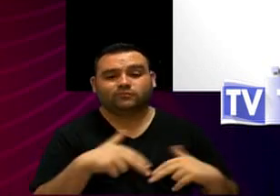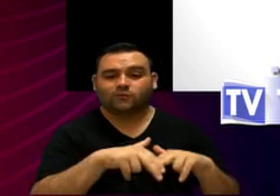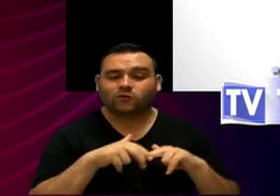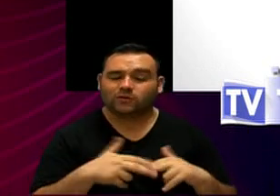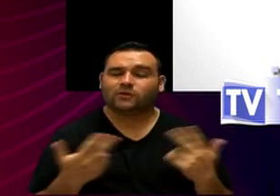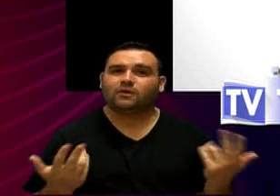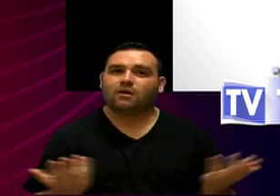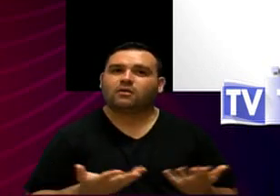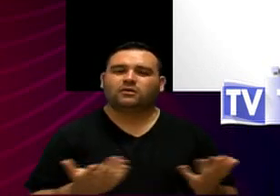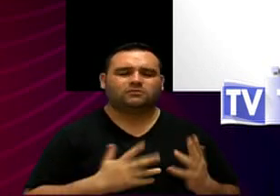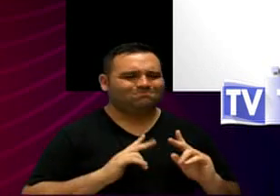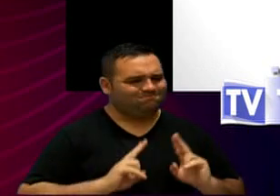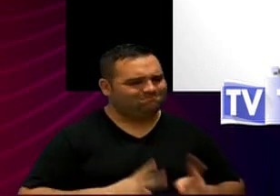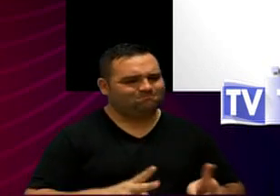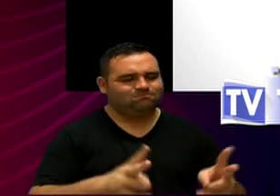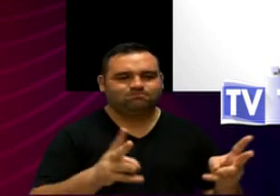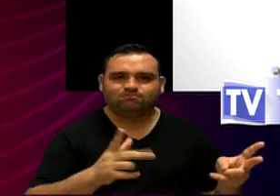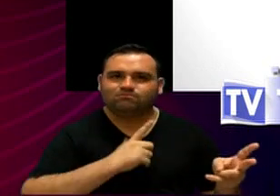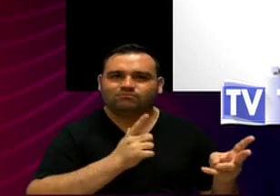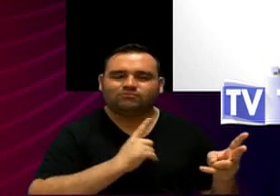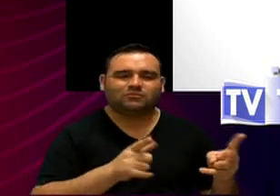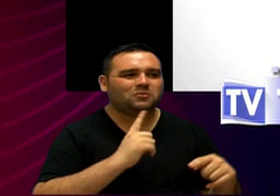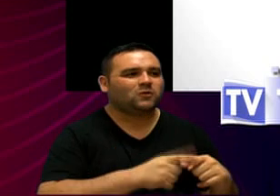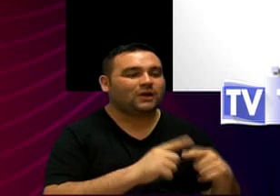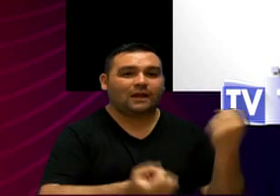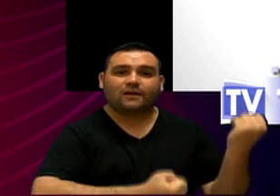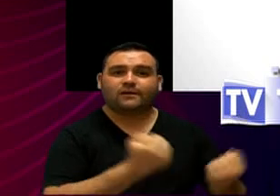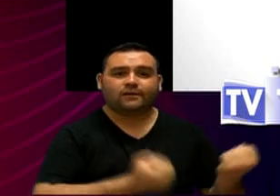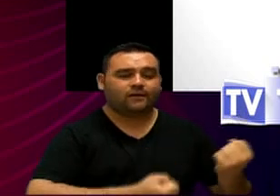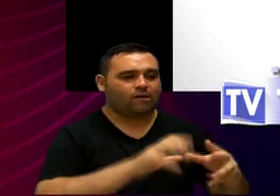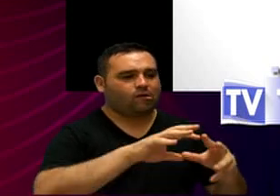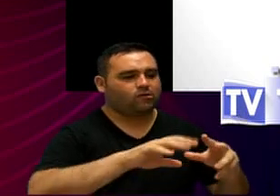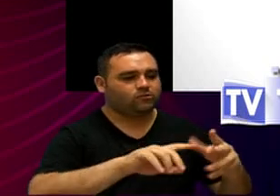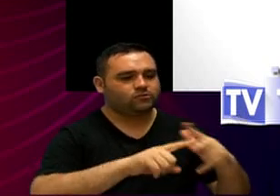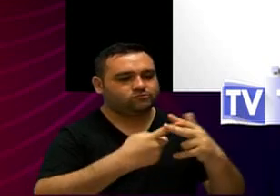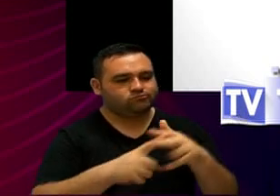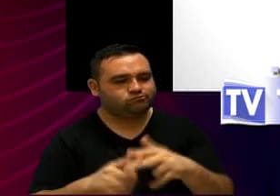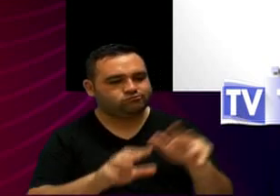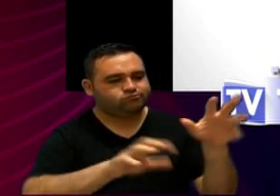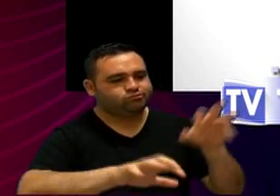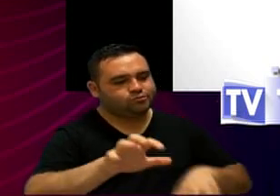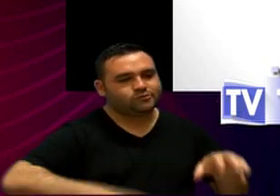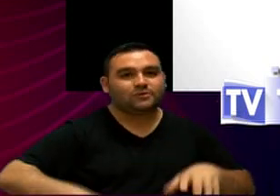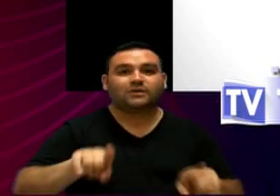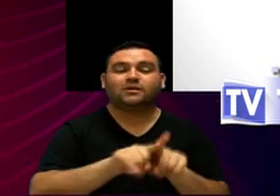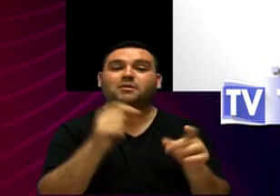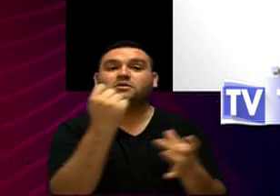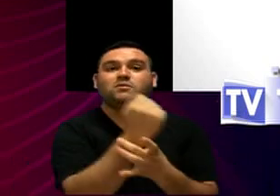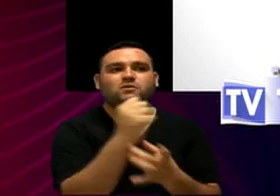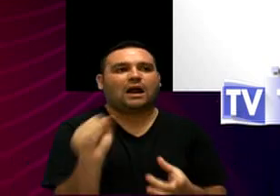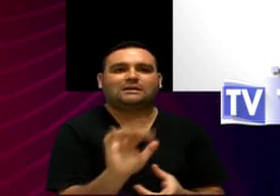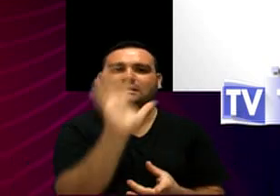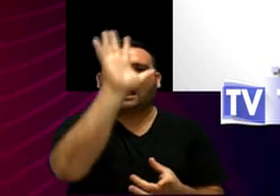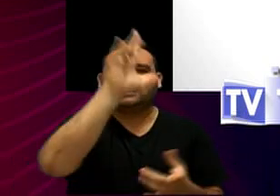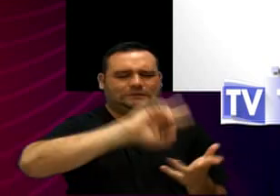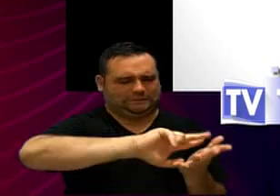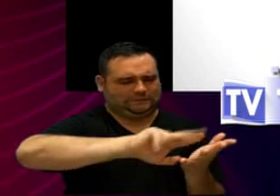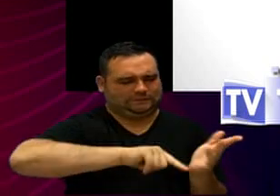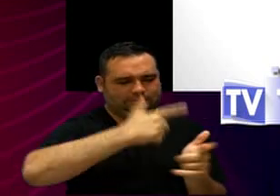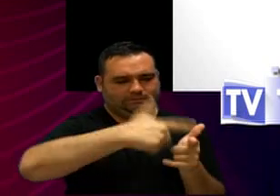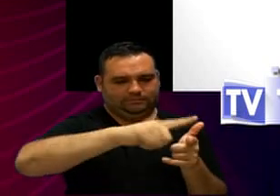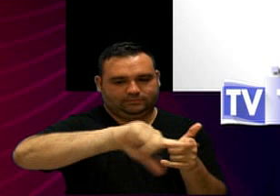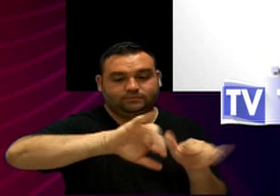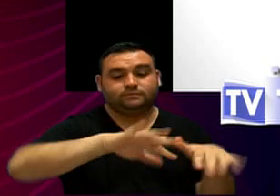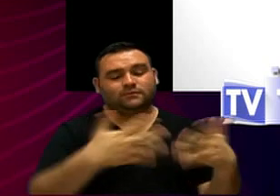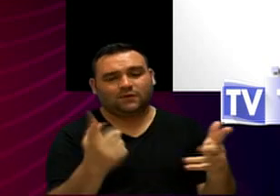Isso se desdobra em desmanches, no seguro, que vai lá em cima, preço do seguro e aí por diante.